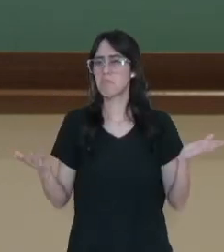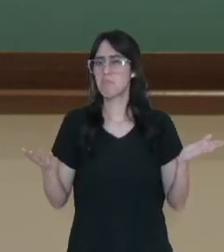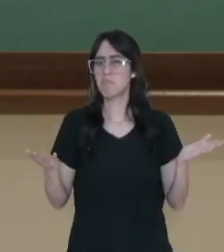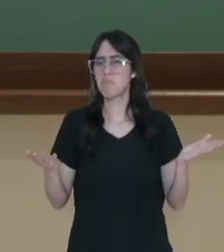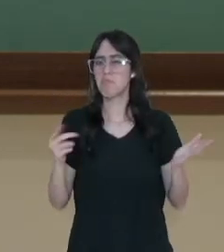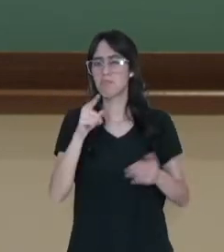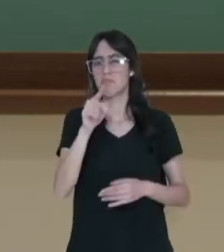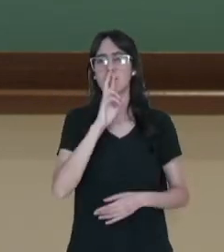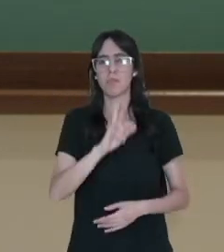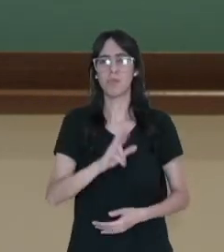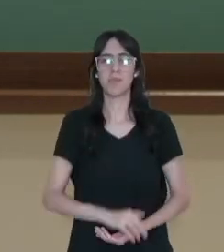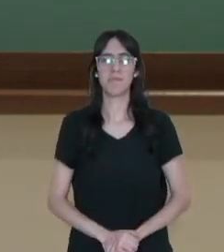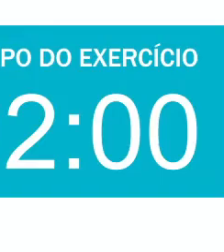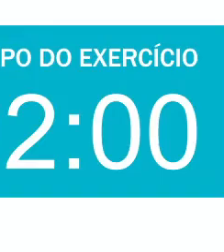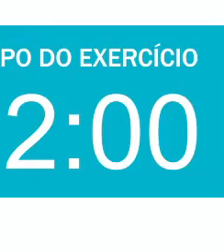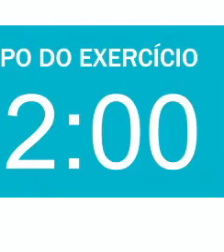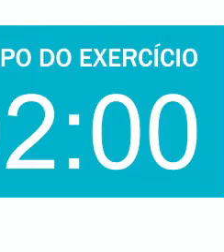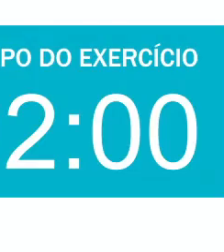imagens? Responda.